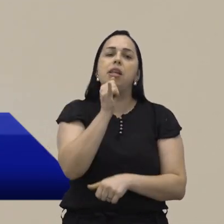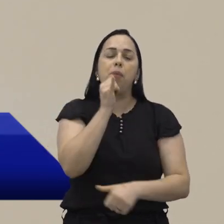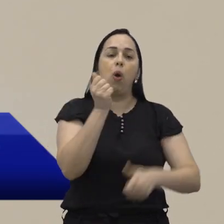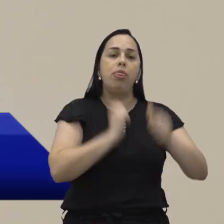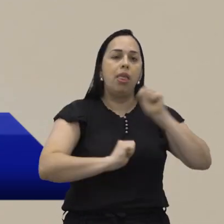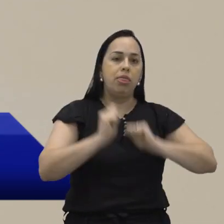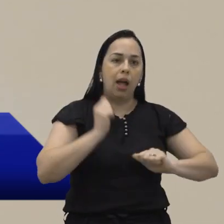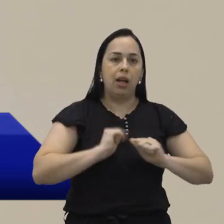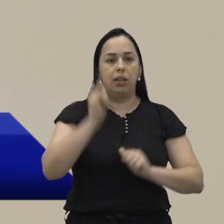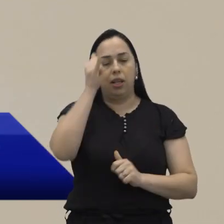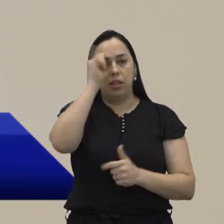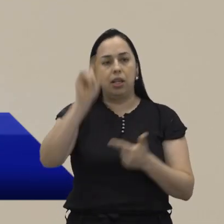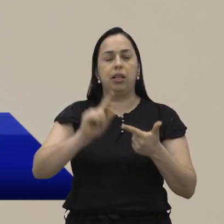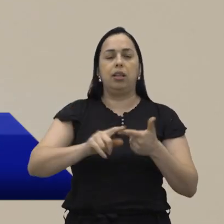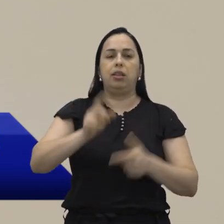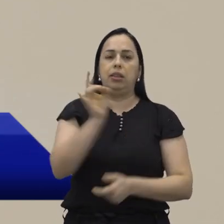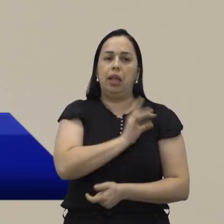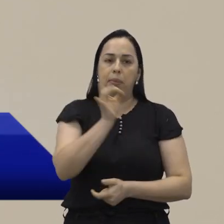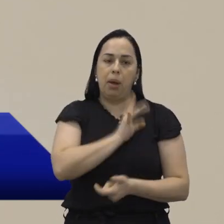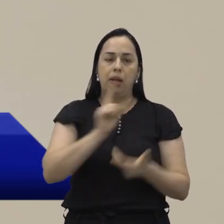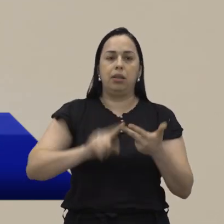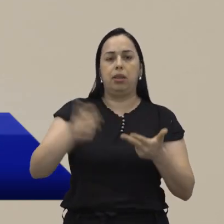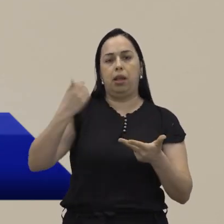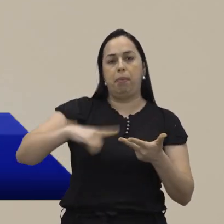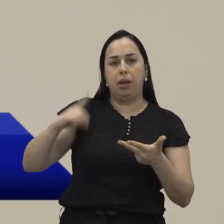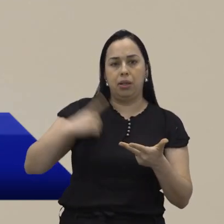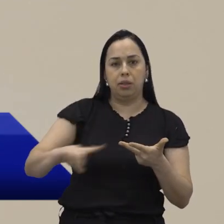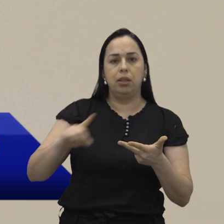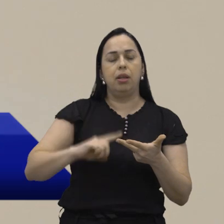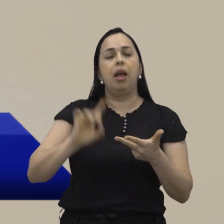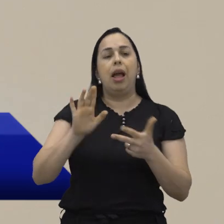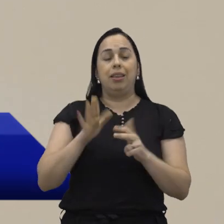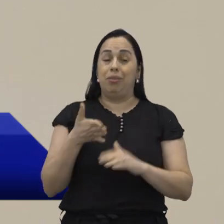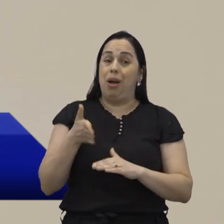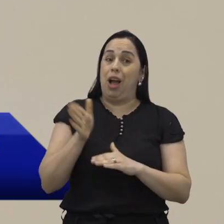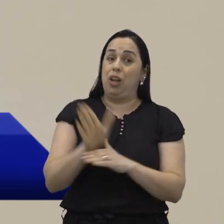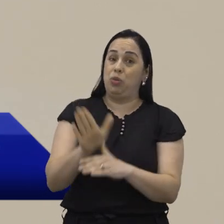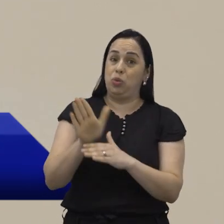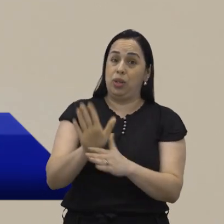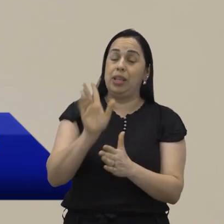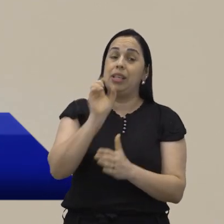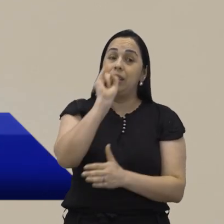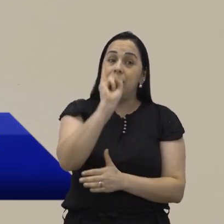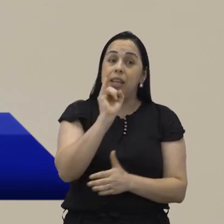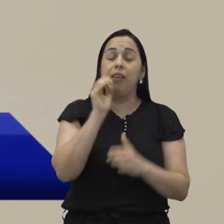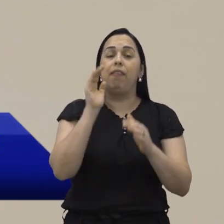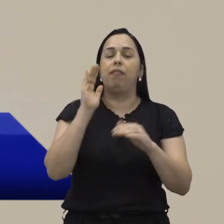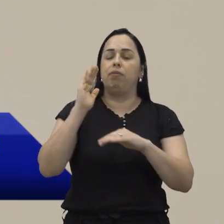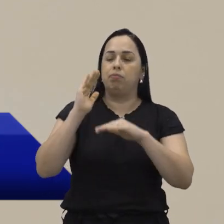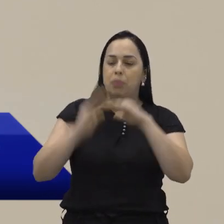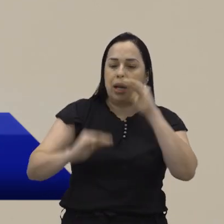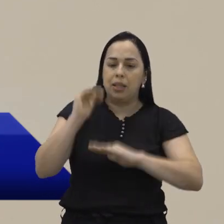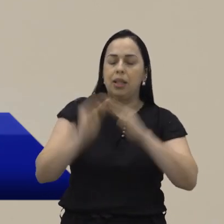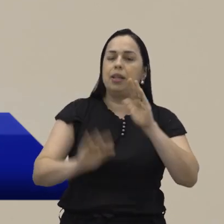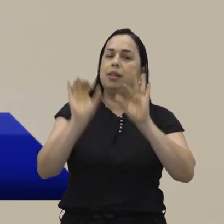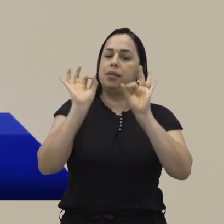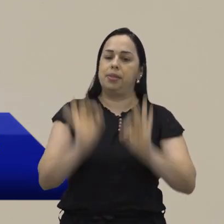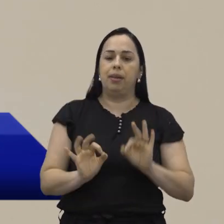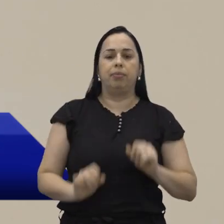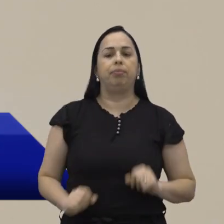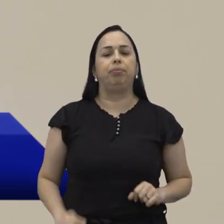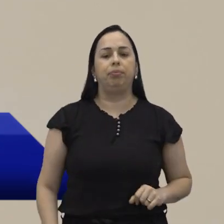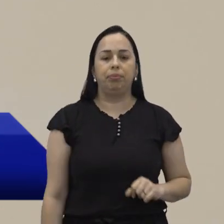à saúde mental, como ansiedade, síndrome do pânico, depressão. Então, ela contribui para tudo isso se feito